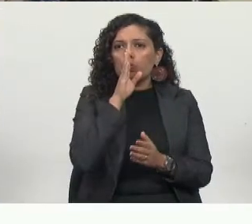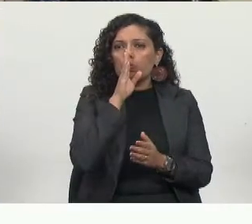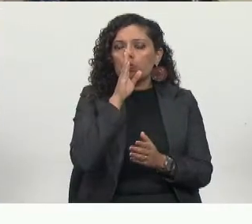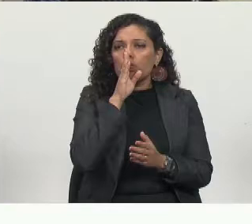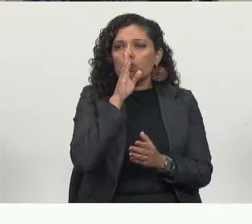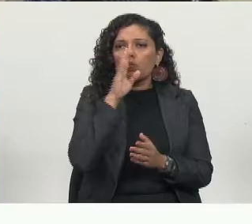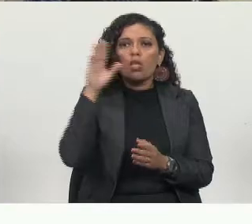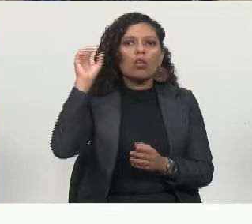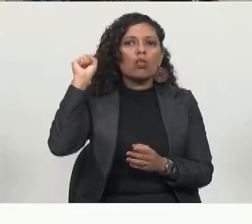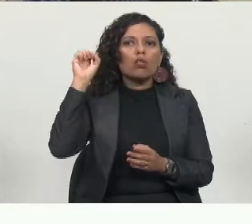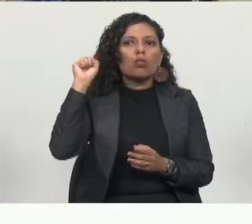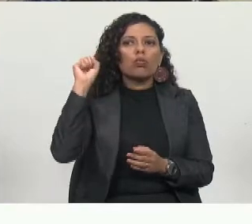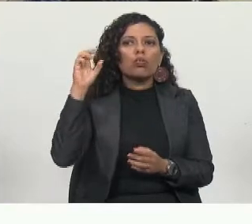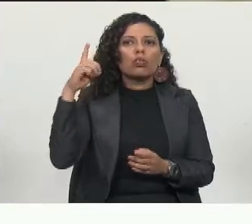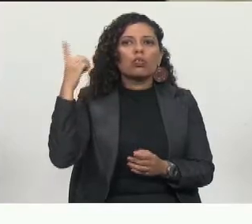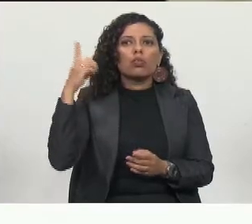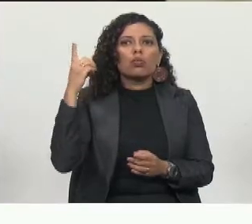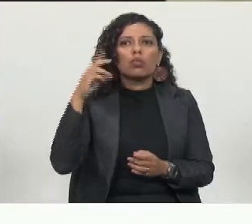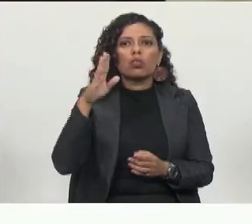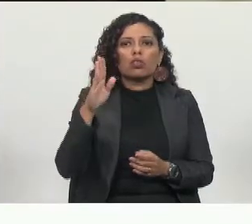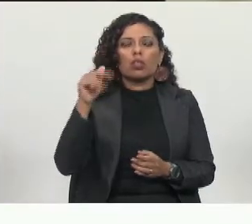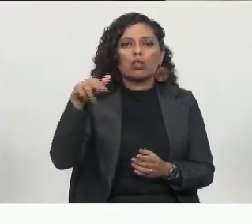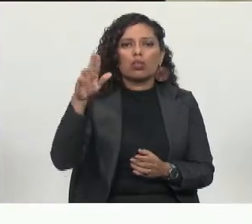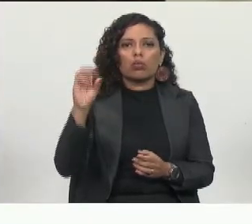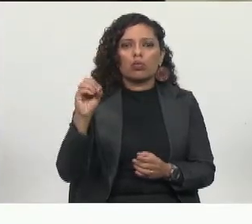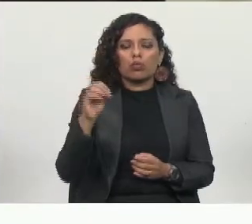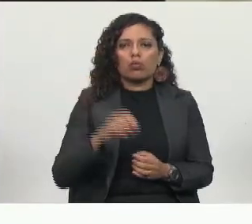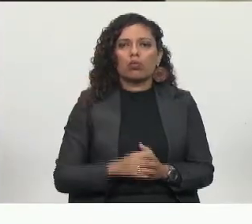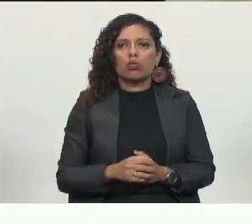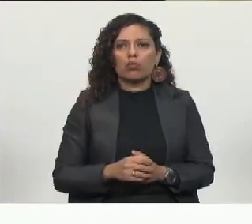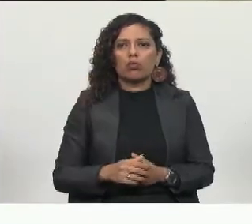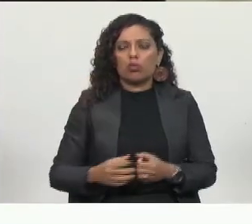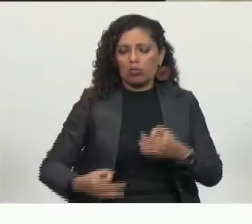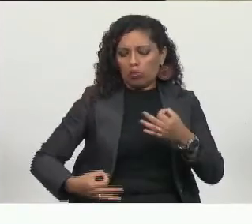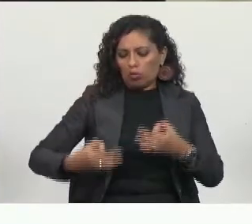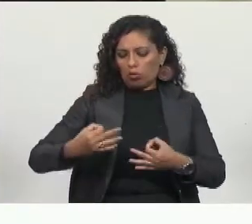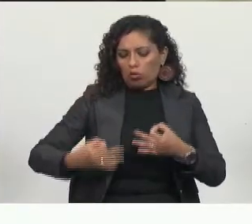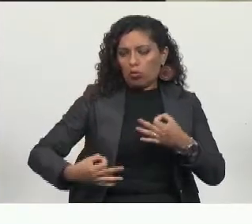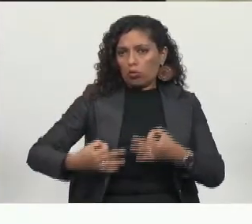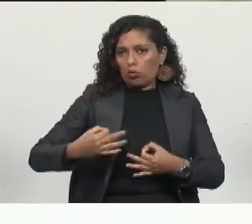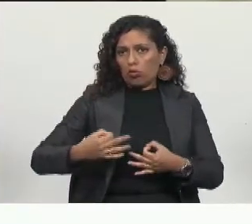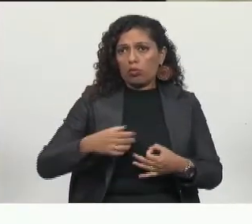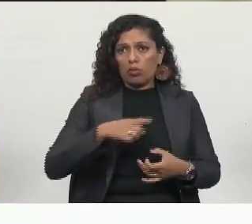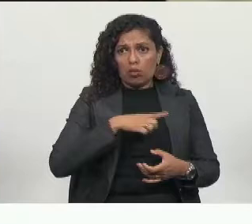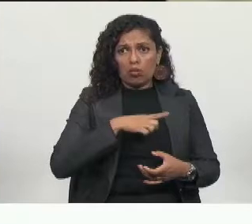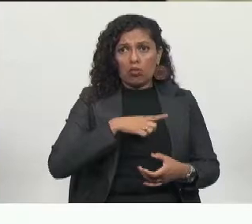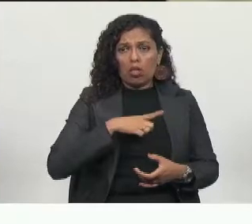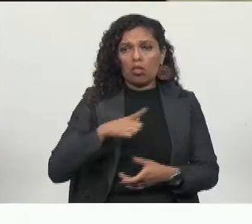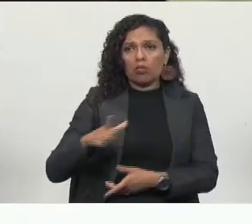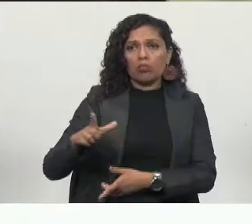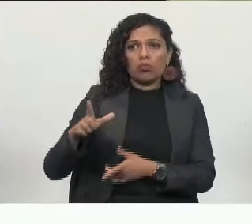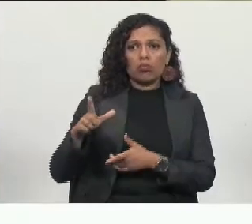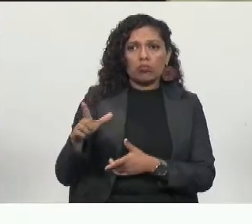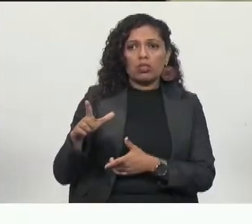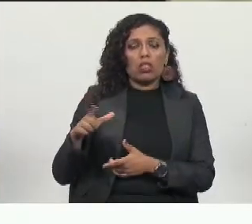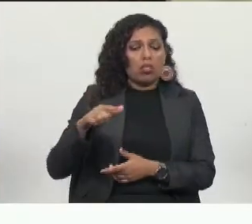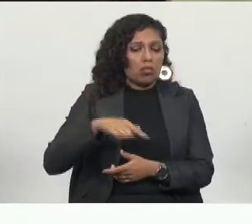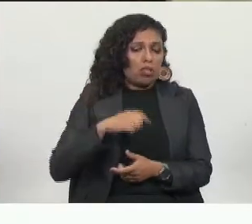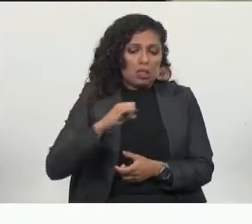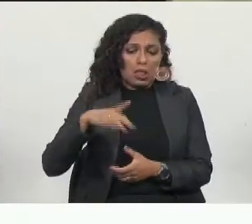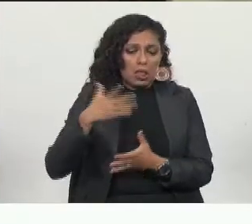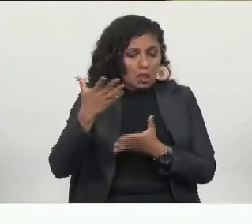Obrigado. Os juízes têm condição de ter arma, o porte de arma. Requer aquele magistrado que